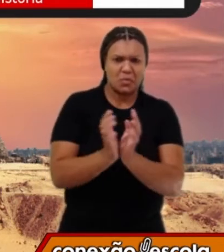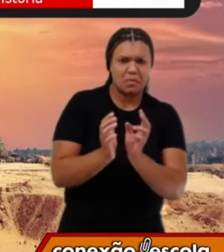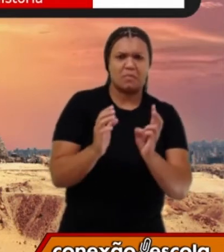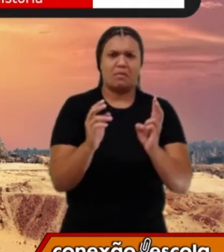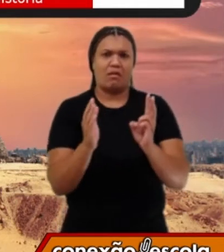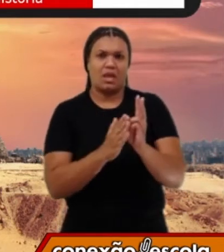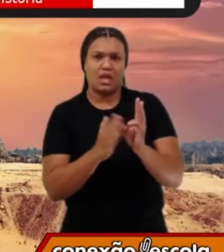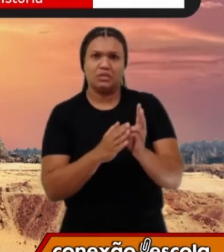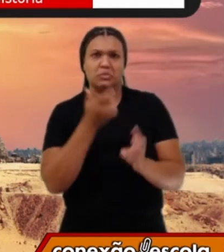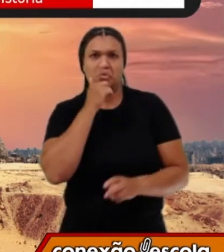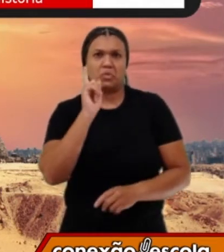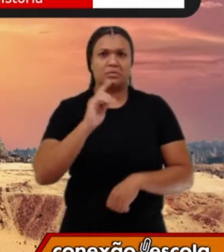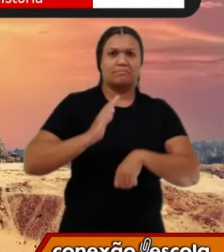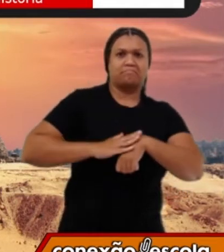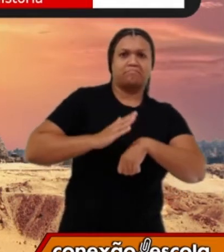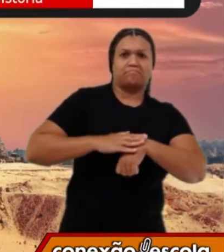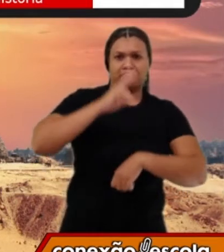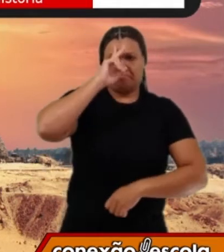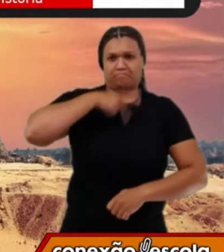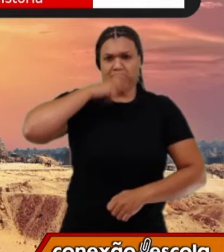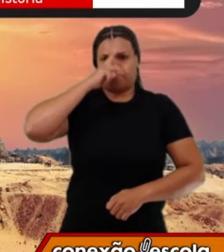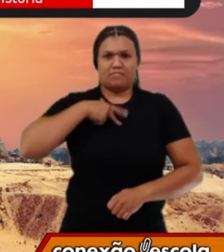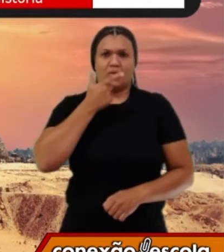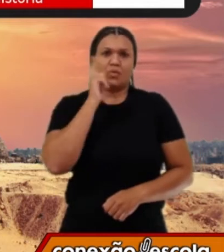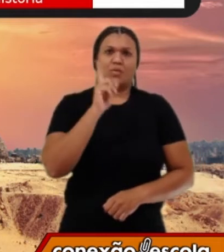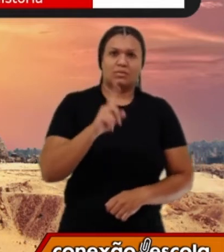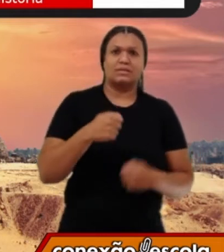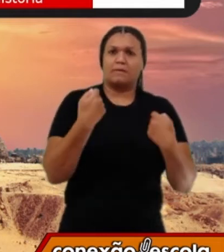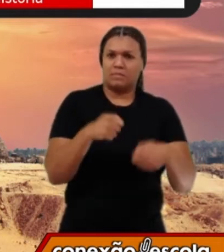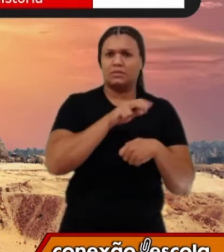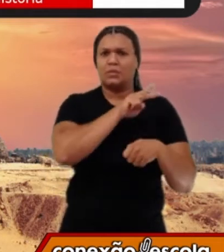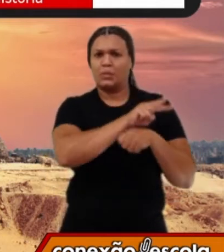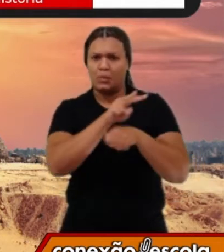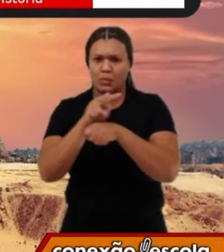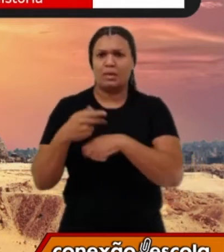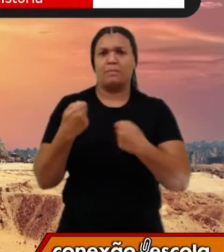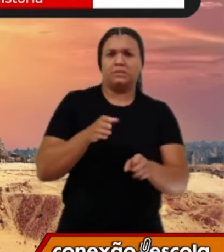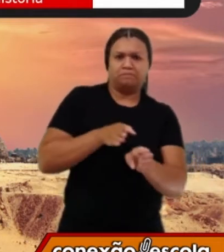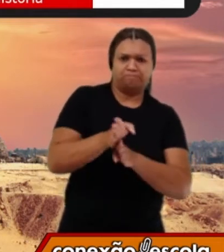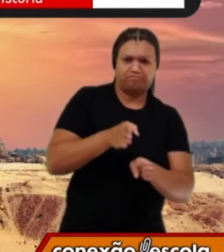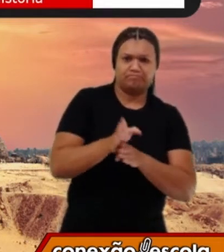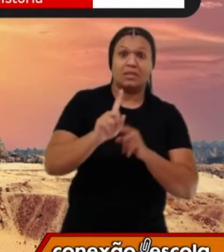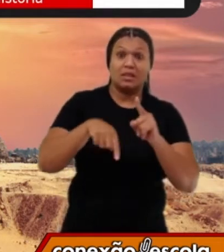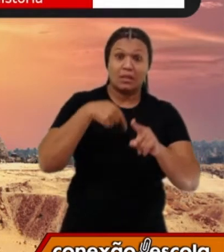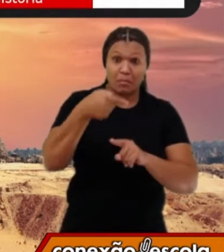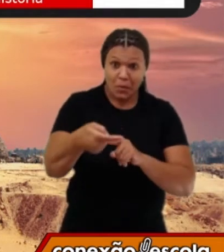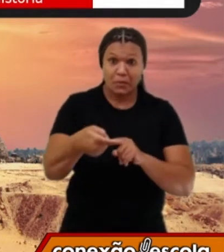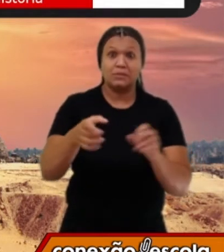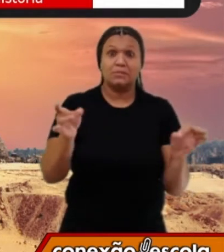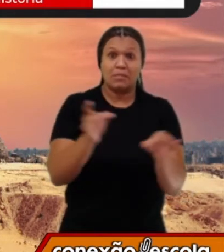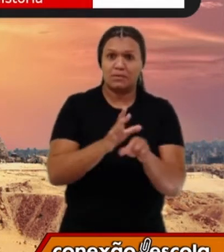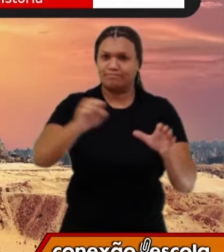gerir as vidas, digamos assim, deles por si próprios. O governo precisava tutelá-los, precisava orientá-los e depois eles seriam